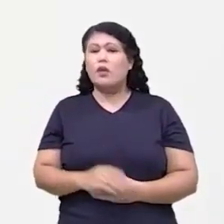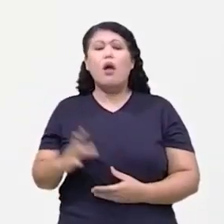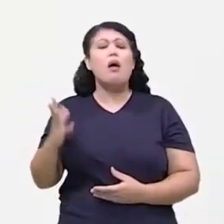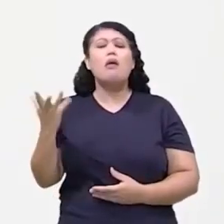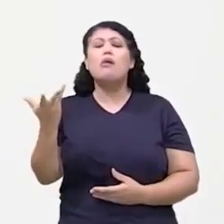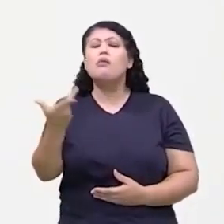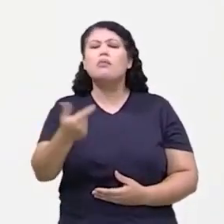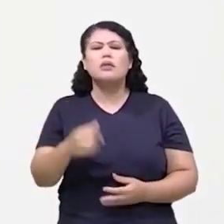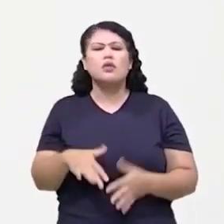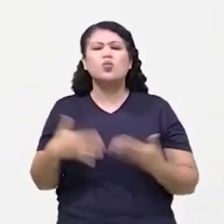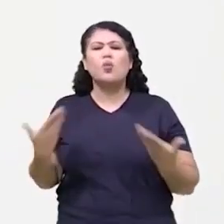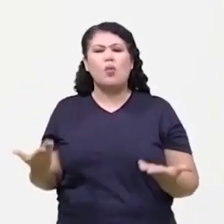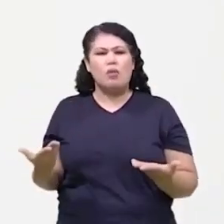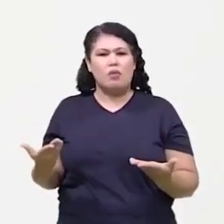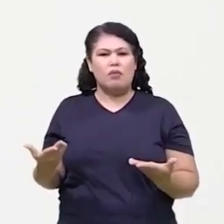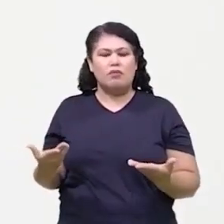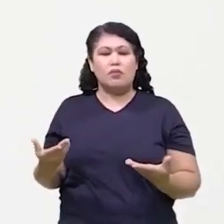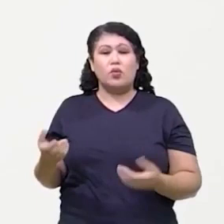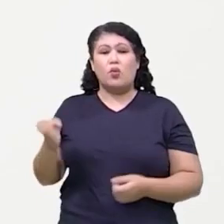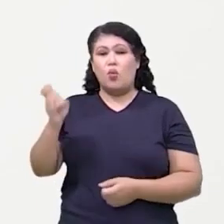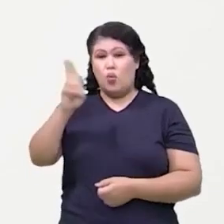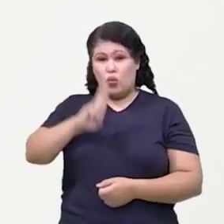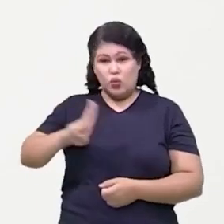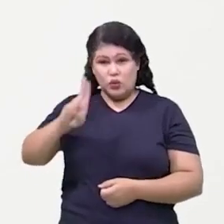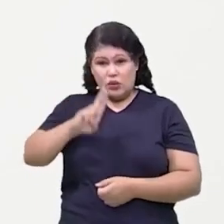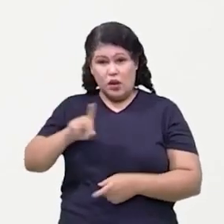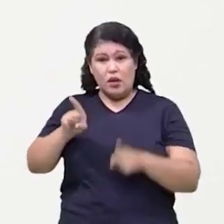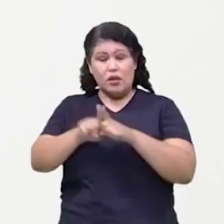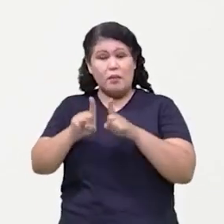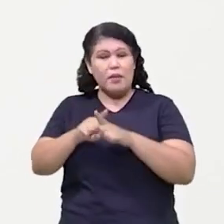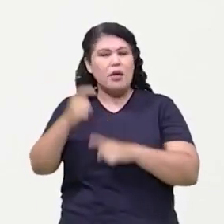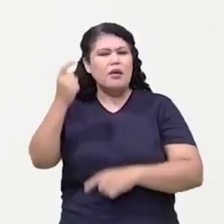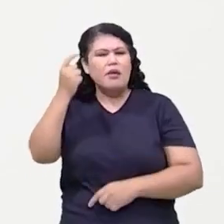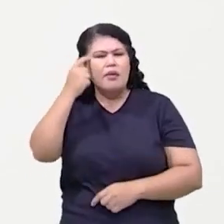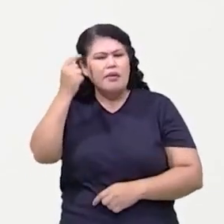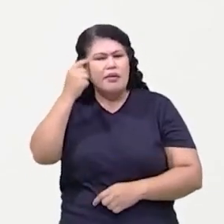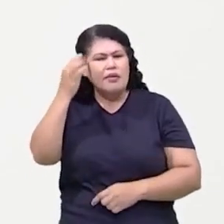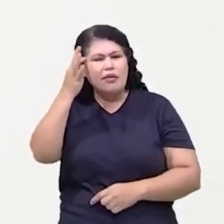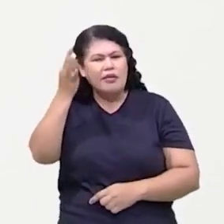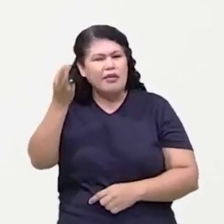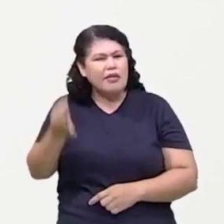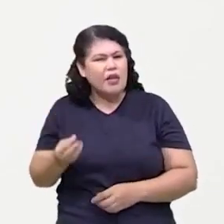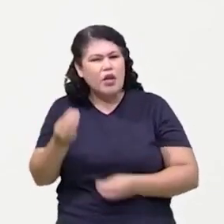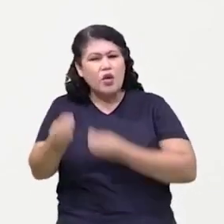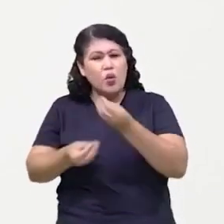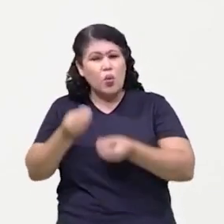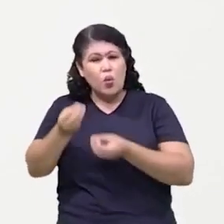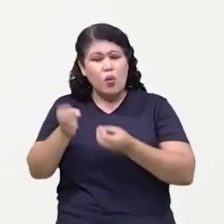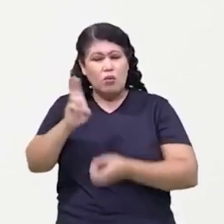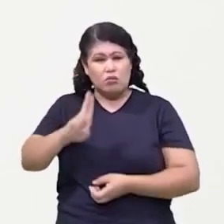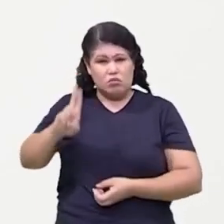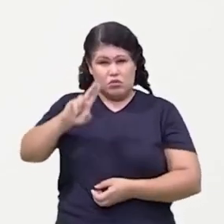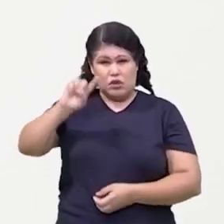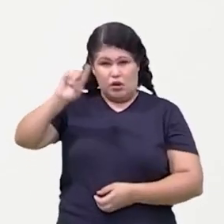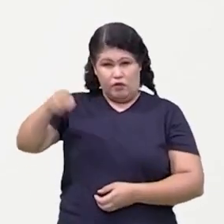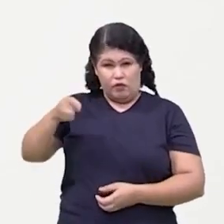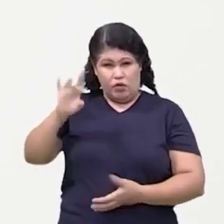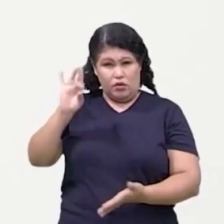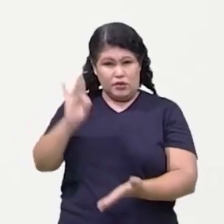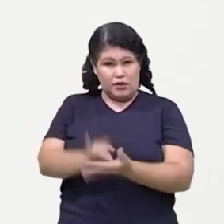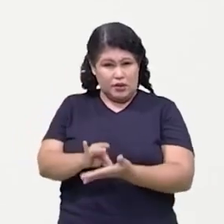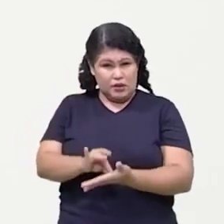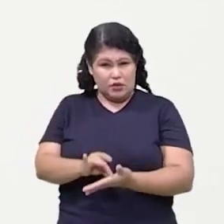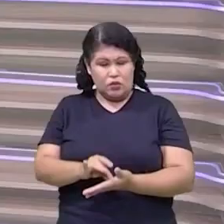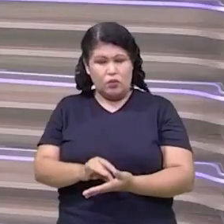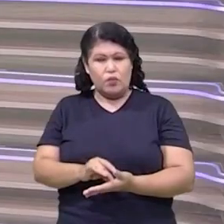A habilidade vai ser empregar e compreender a pontuação lógica e expressiva. Ou seja,